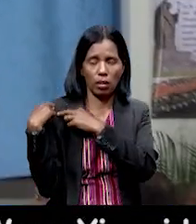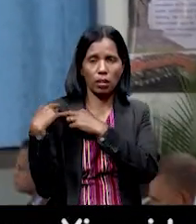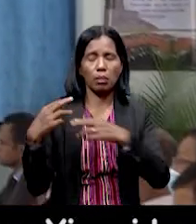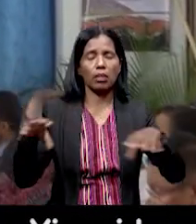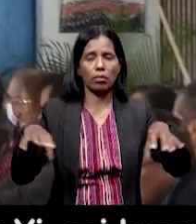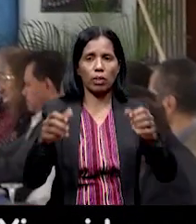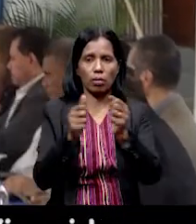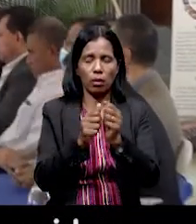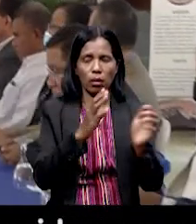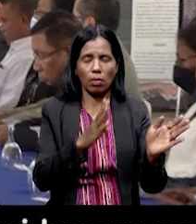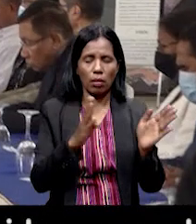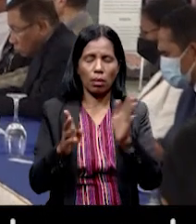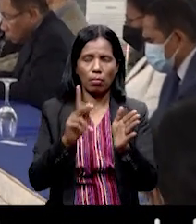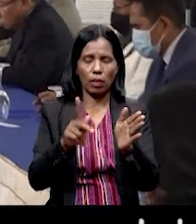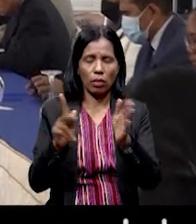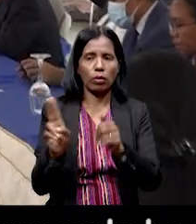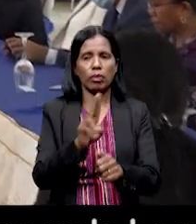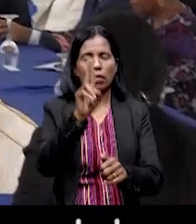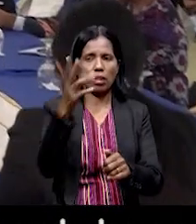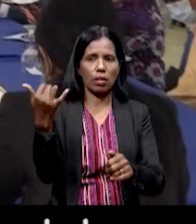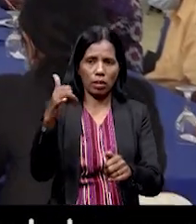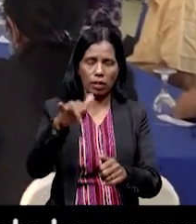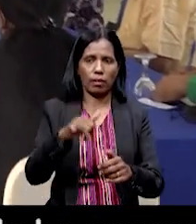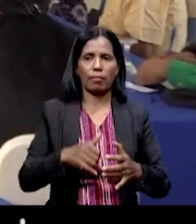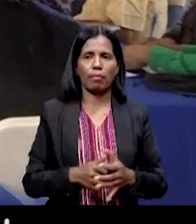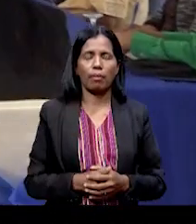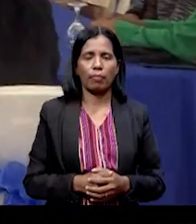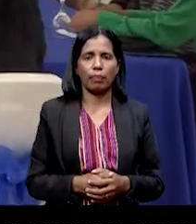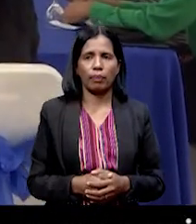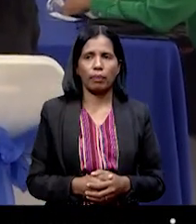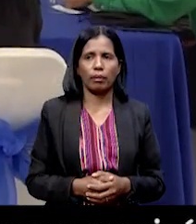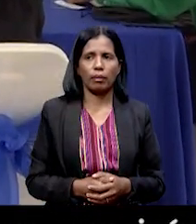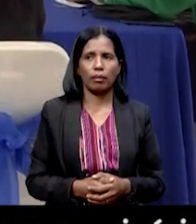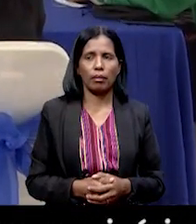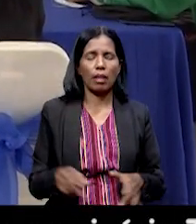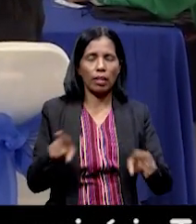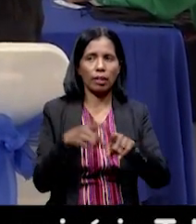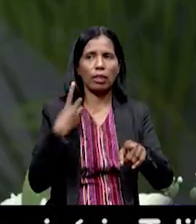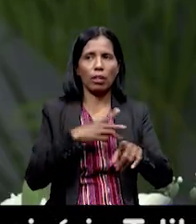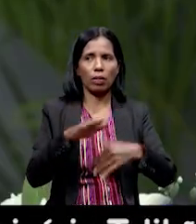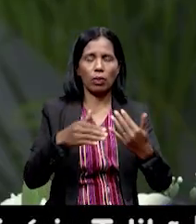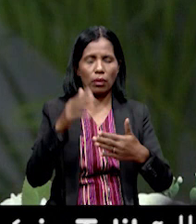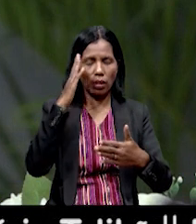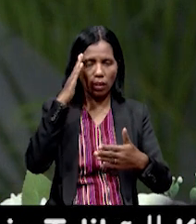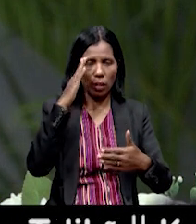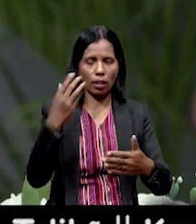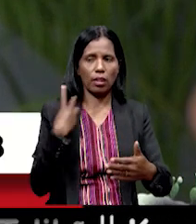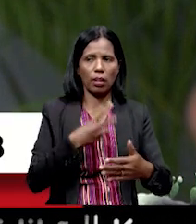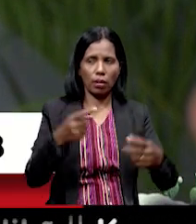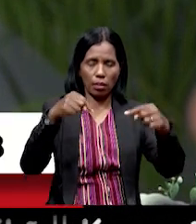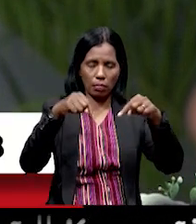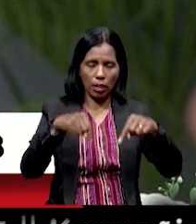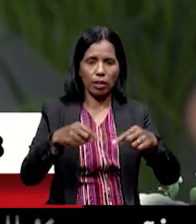no prepara plano Universidade Nian. Nessa instituto Hateten, mola mai toia do